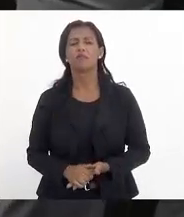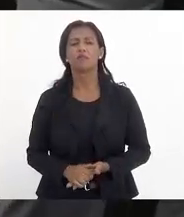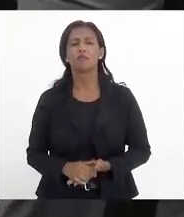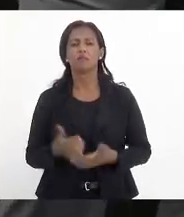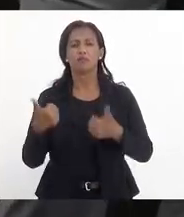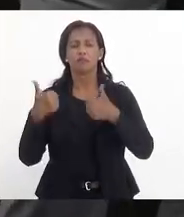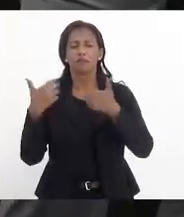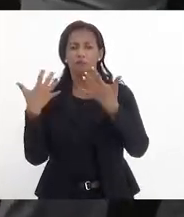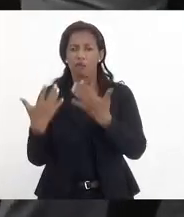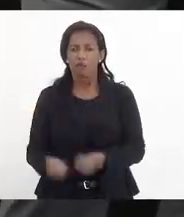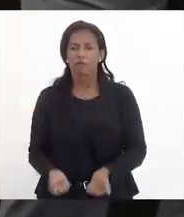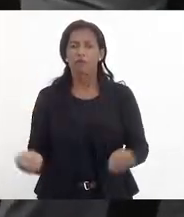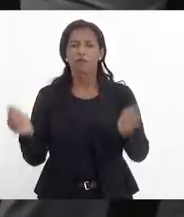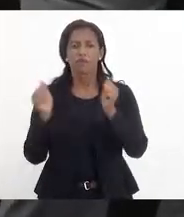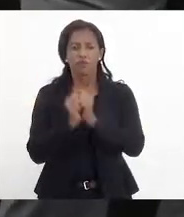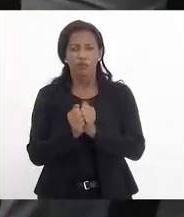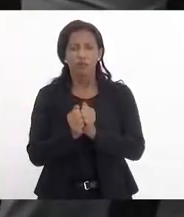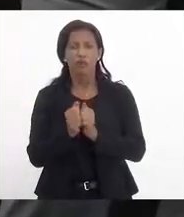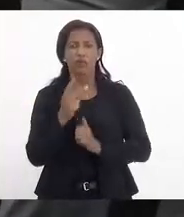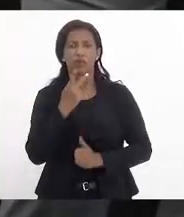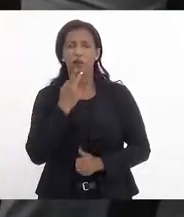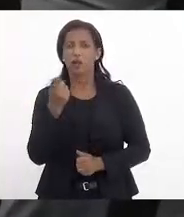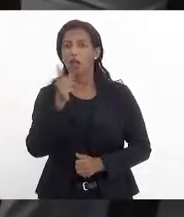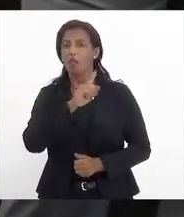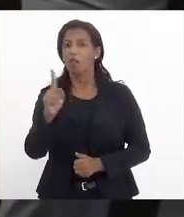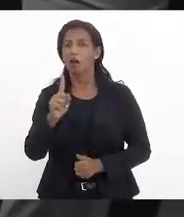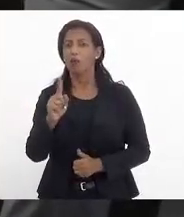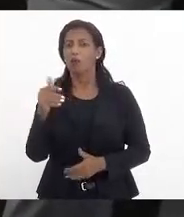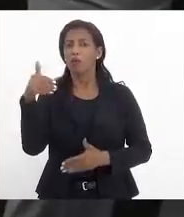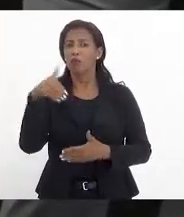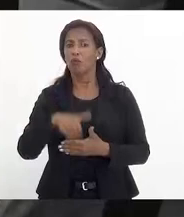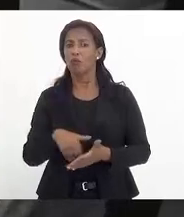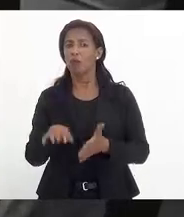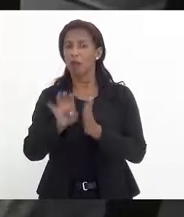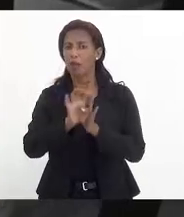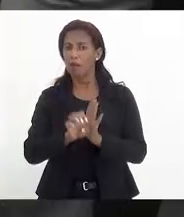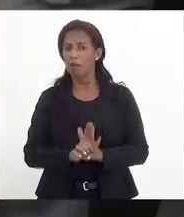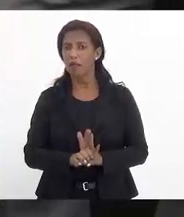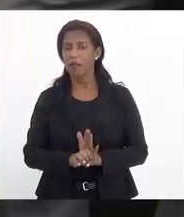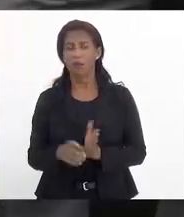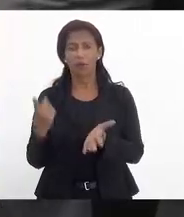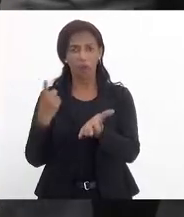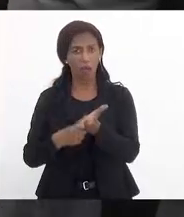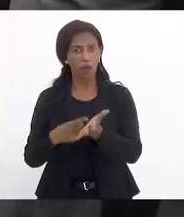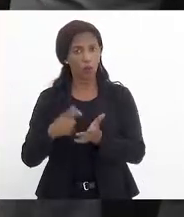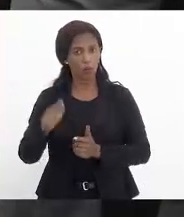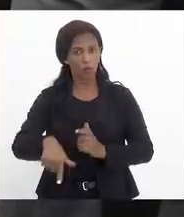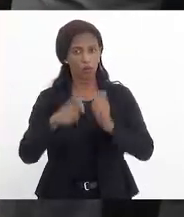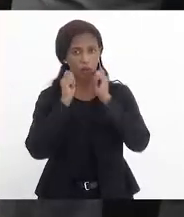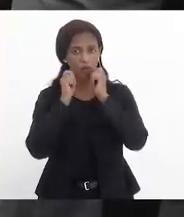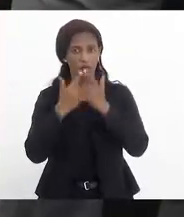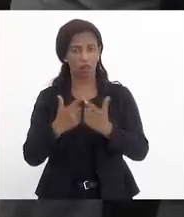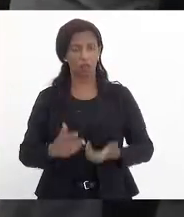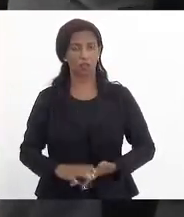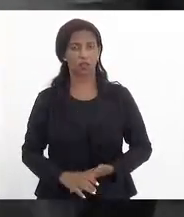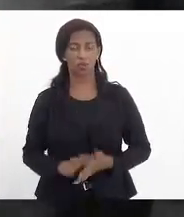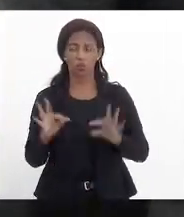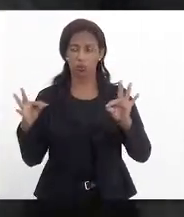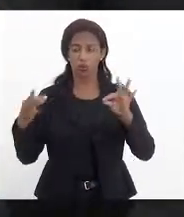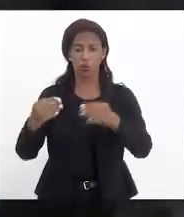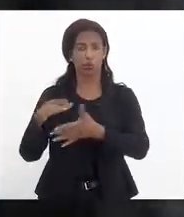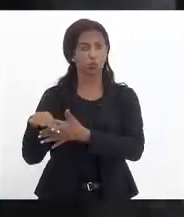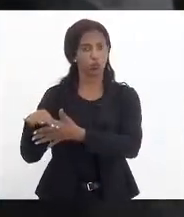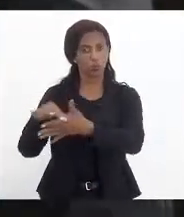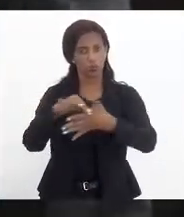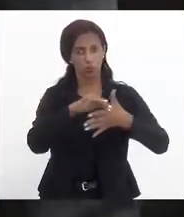estamos acordando que não vamos botar emenda. Esse foi o acordo que foi feito aqui na casa, né? Todos os